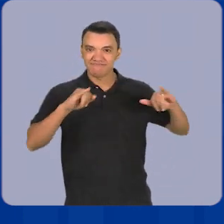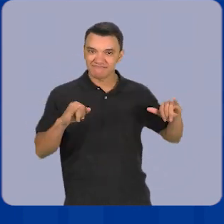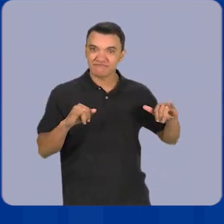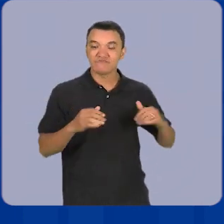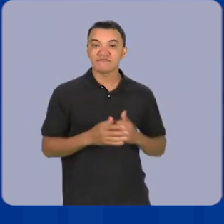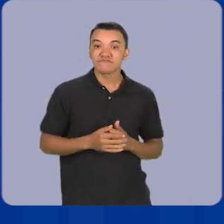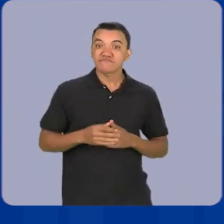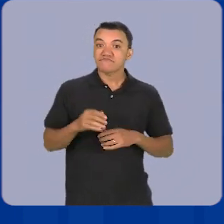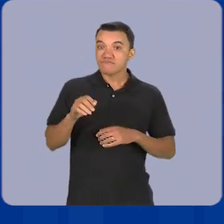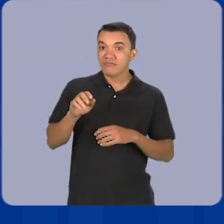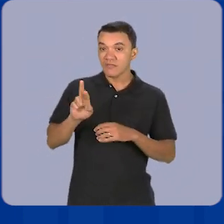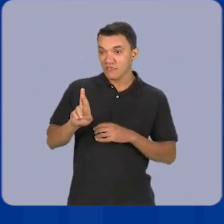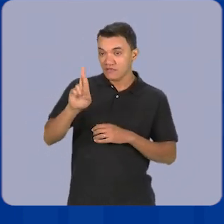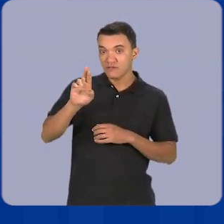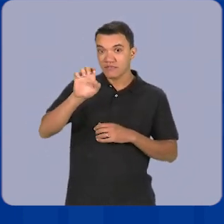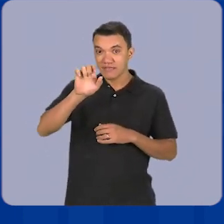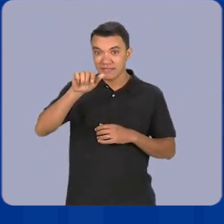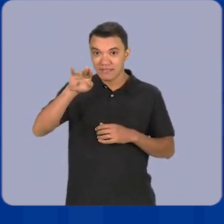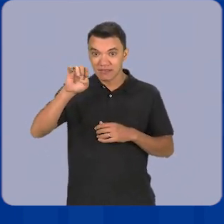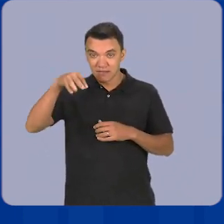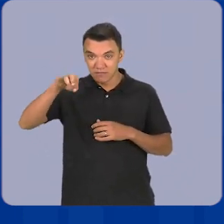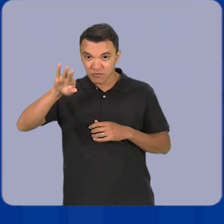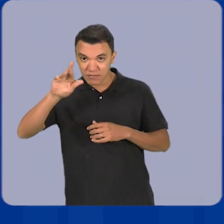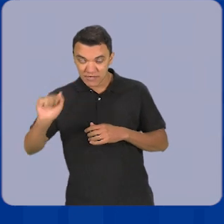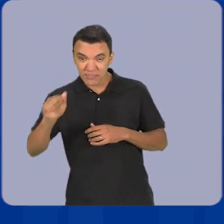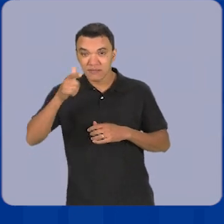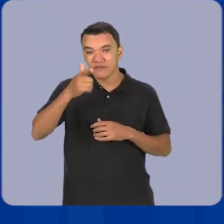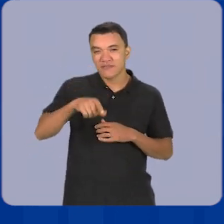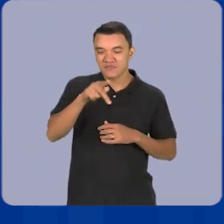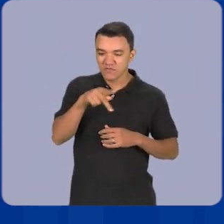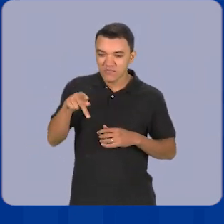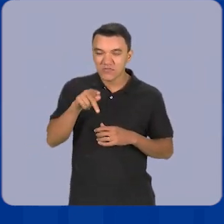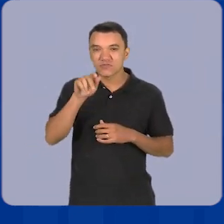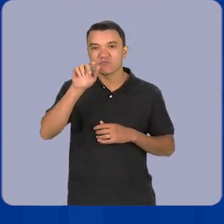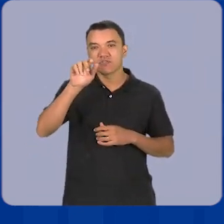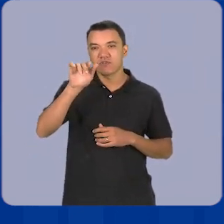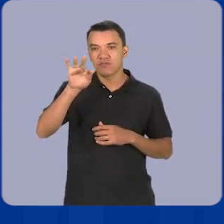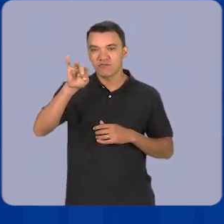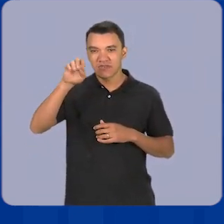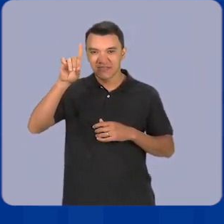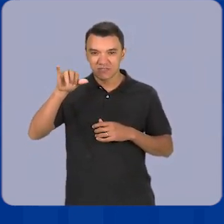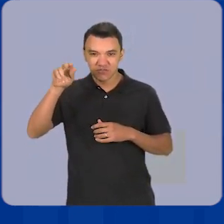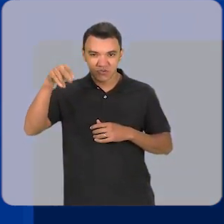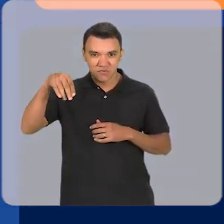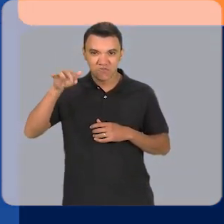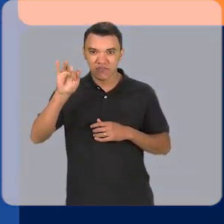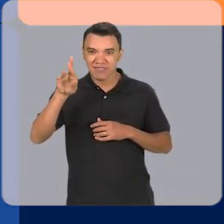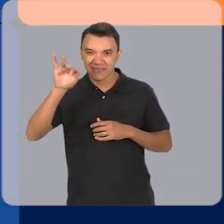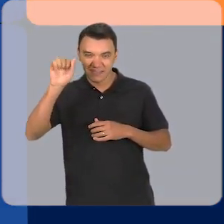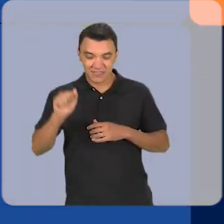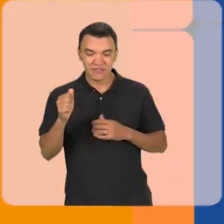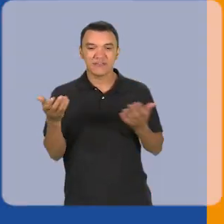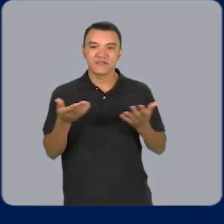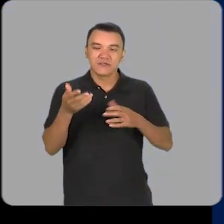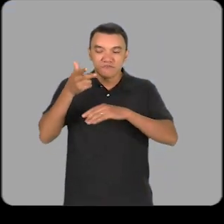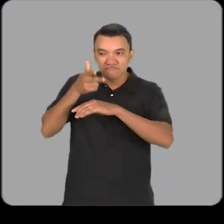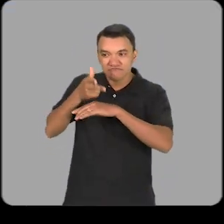e Fredson Ferreira. A gente vai assistir agora e daqui a pouco a gente volta para debater sobre o que a gente assistiu.